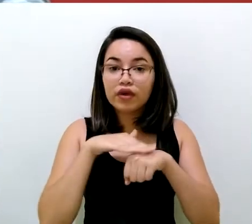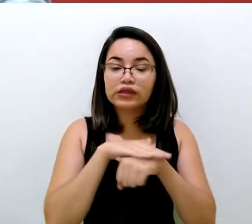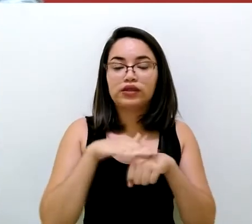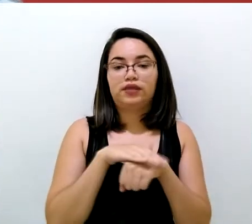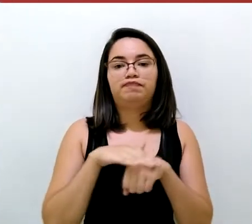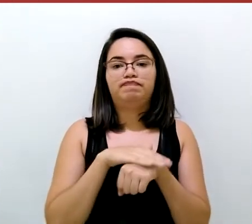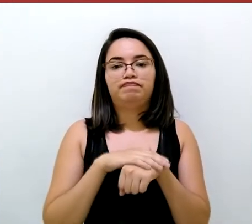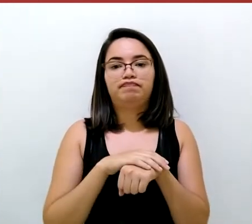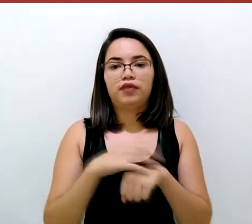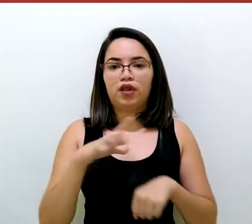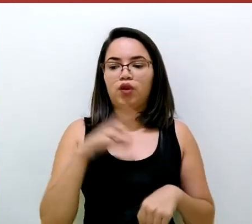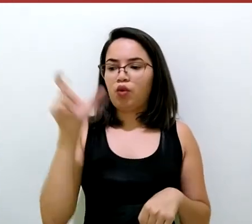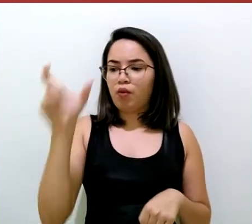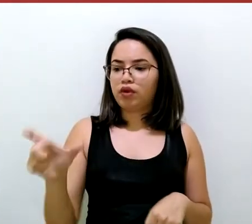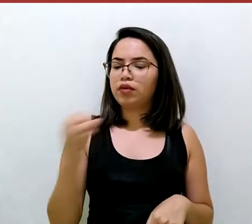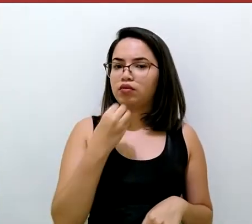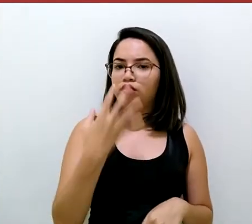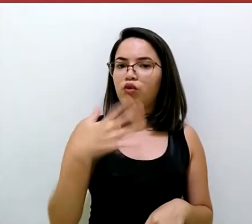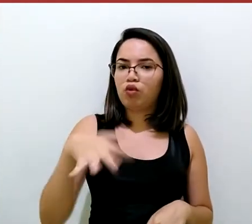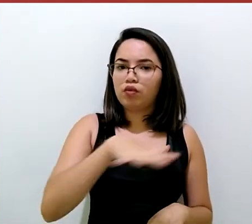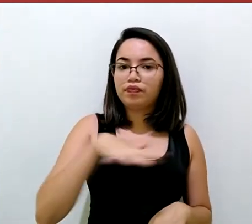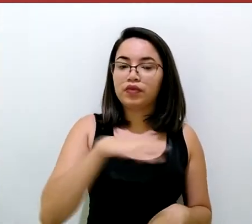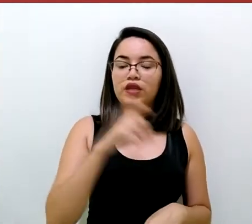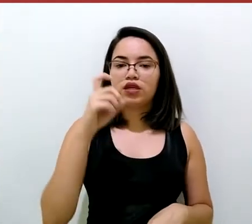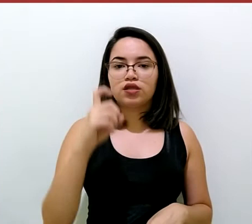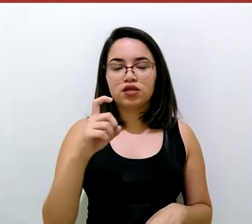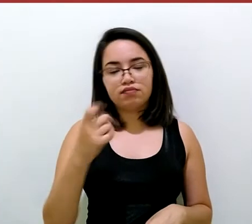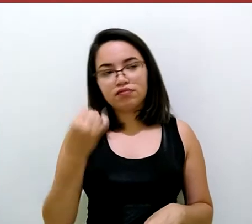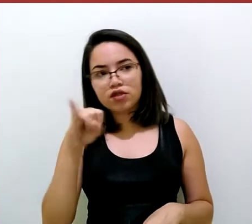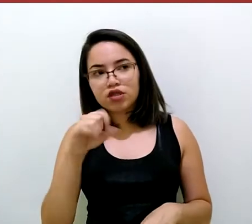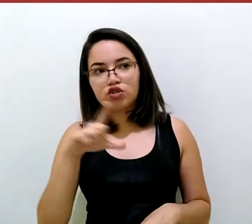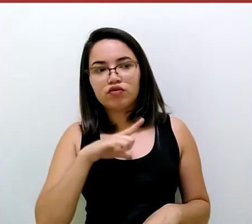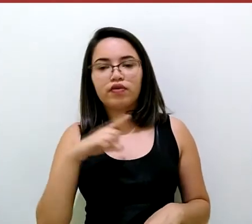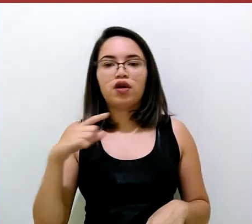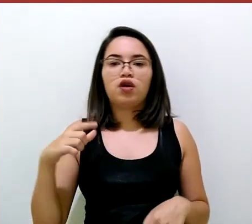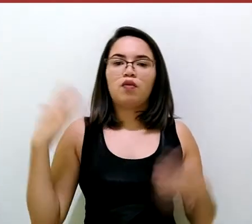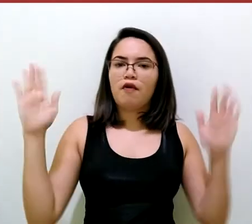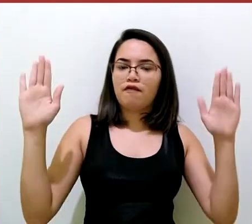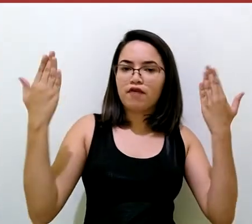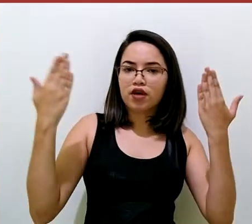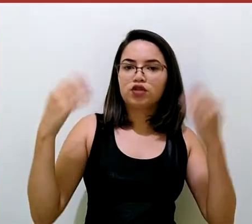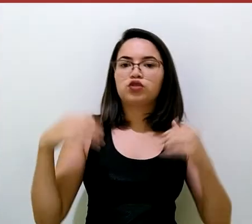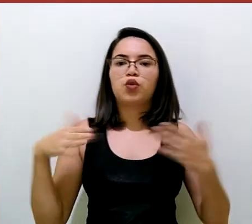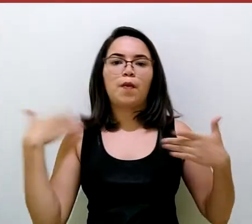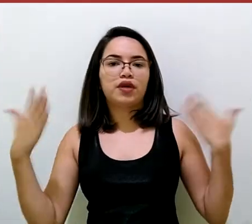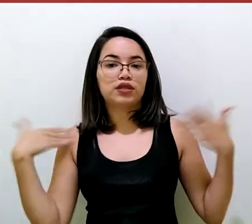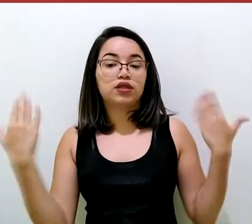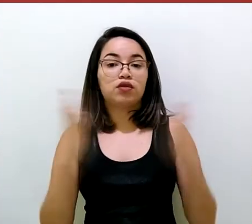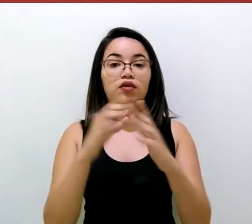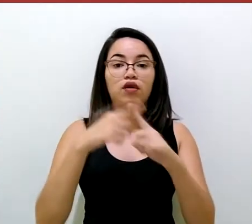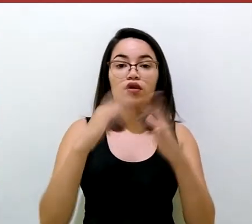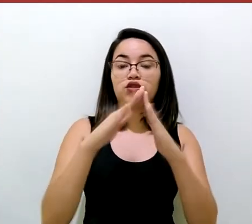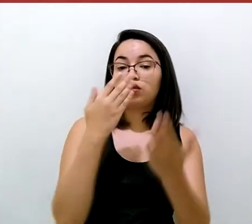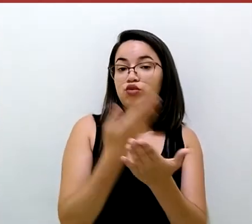saber se portar nos ambientes. Se eles estiverem numa festa, num passeio, na